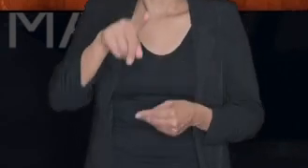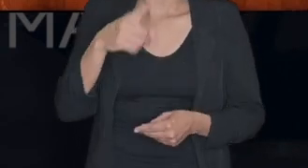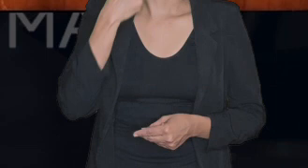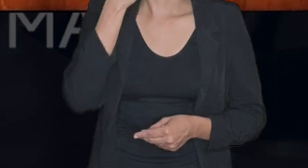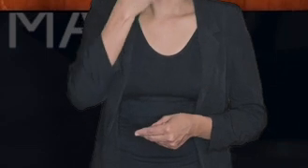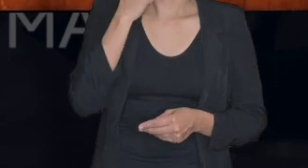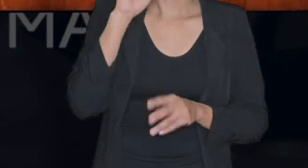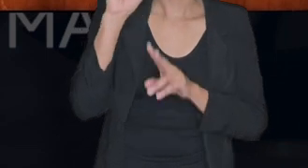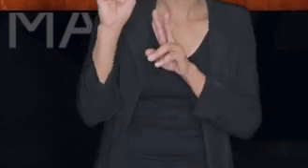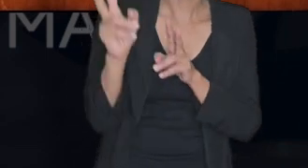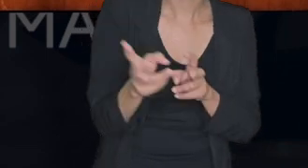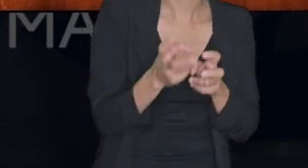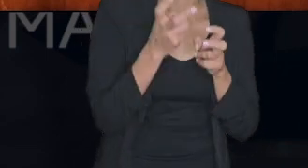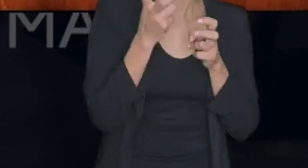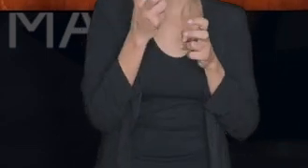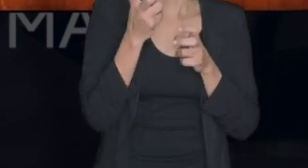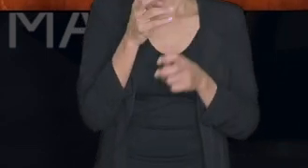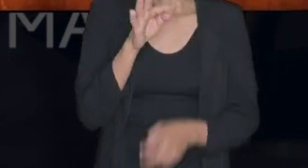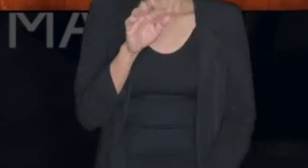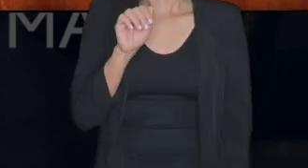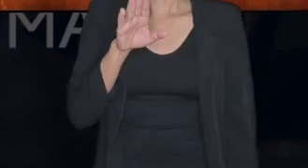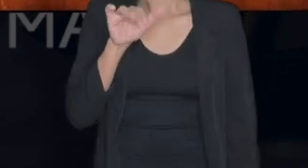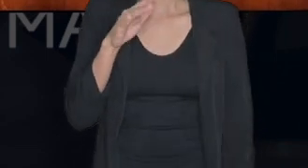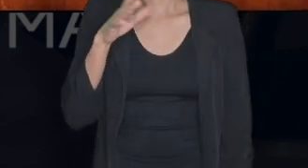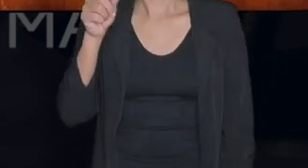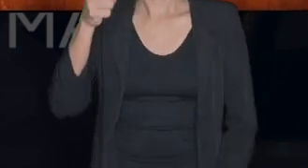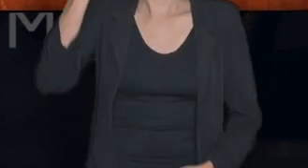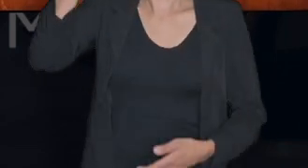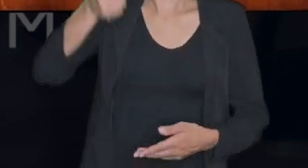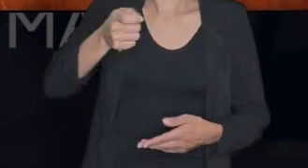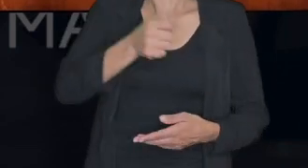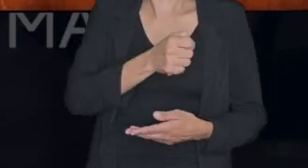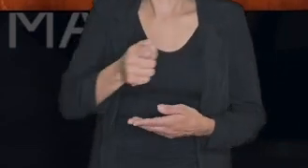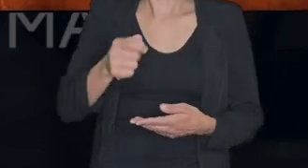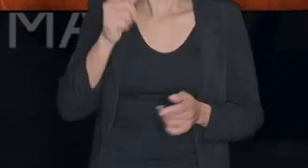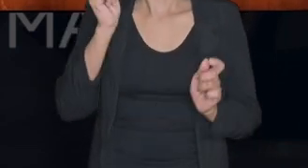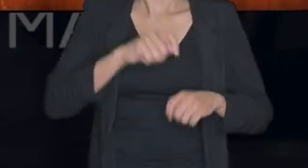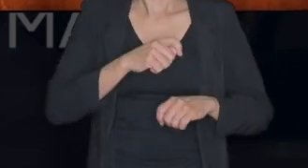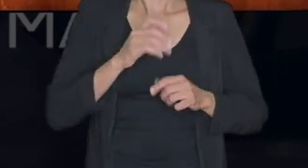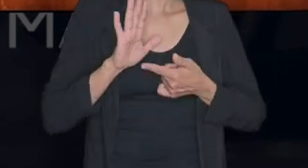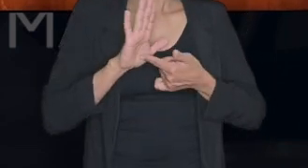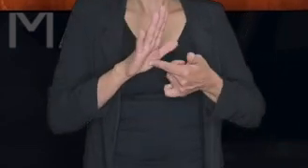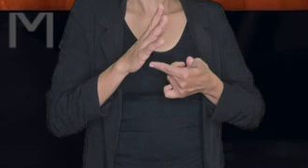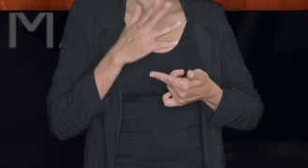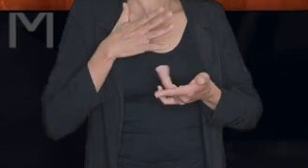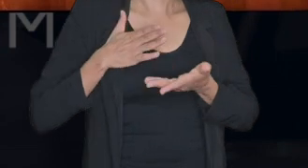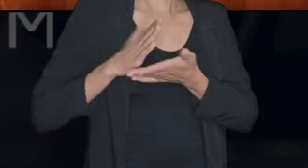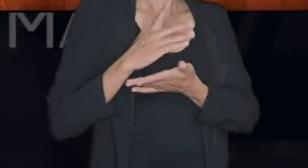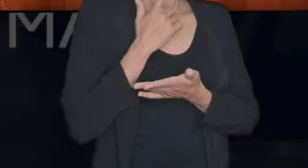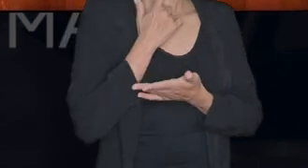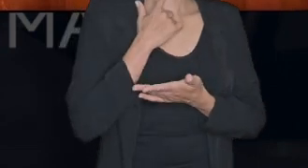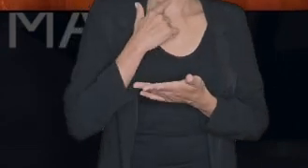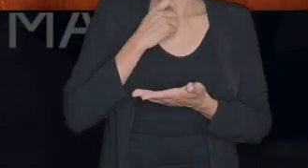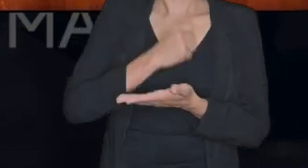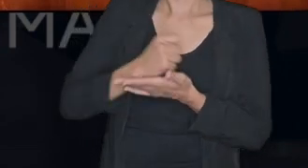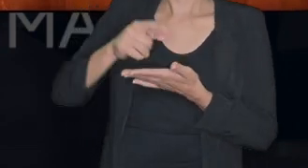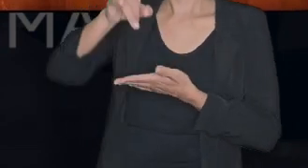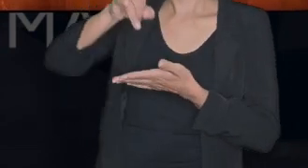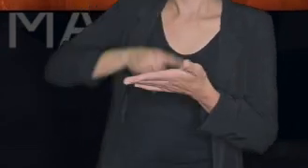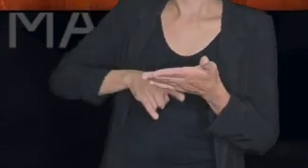tabelião estabiliza a manifestação de vontade, eventualmente instrumentalizando